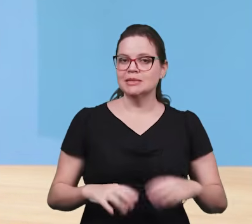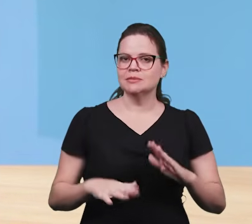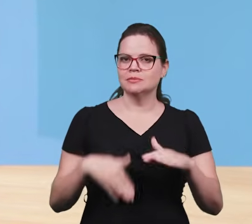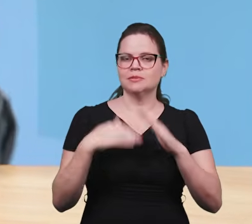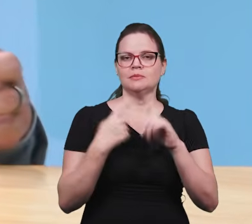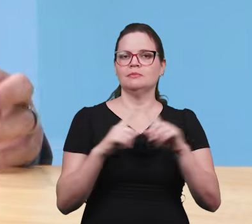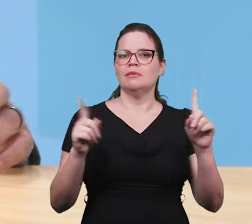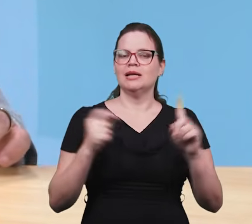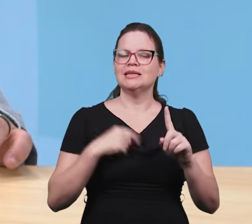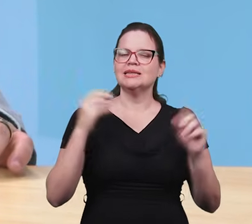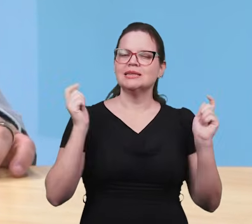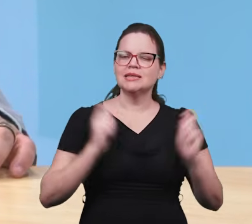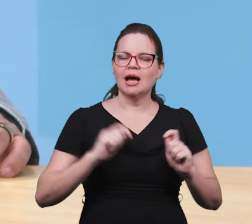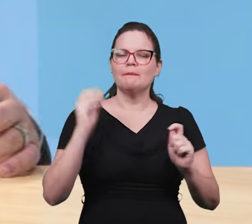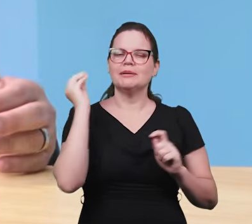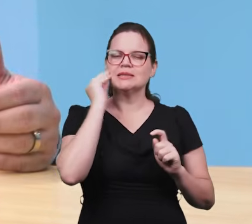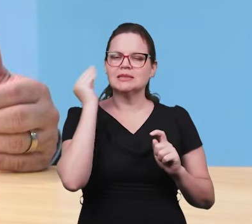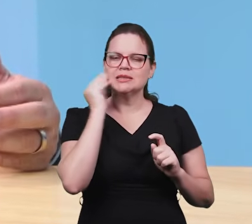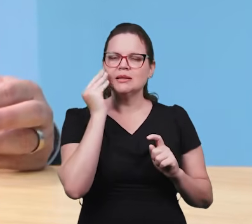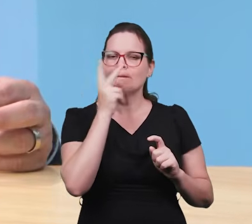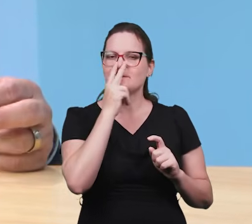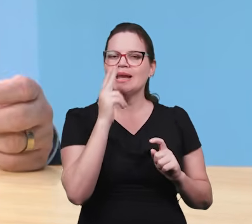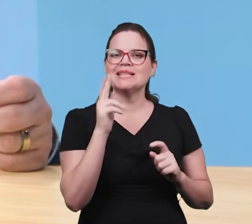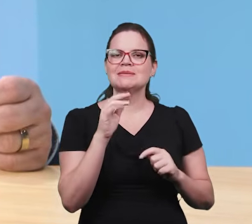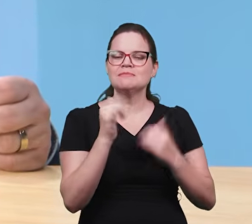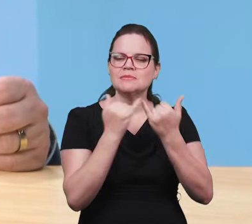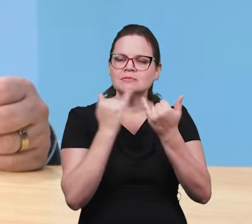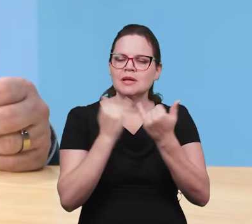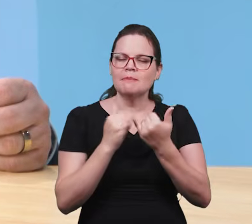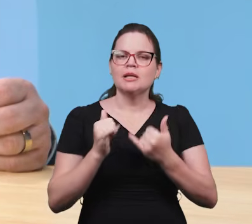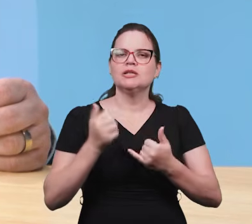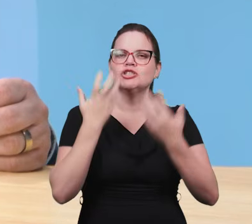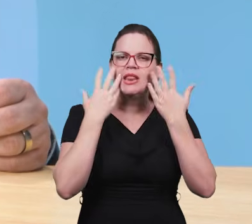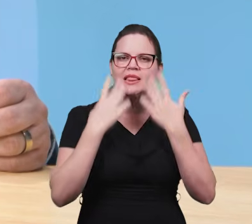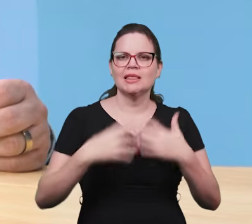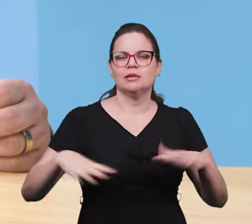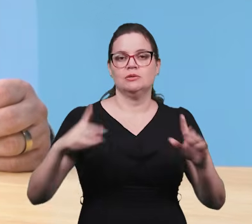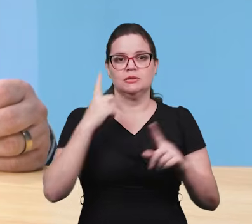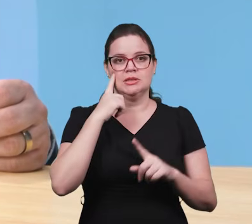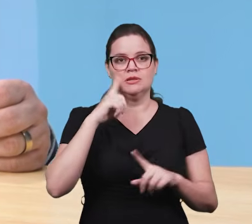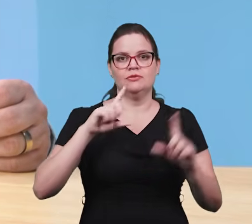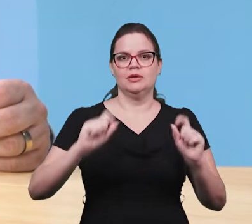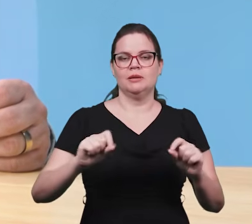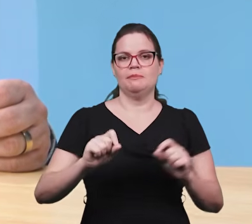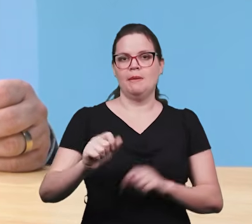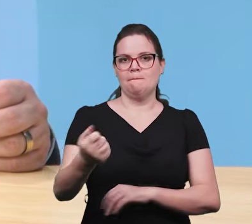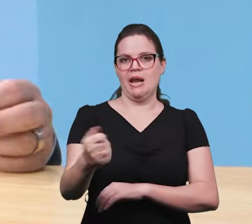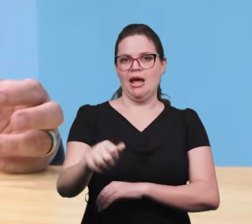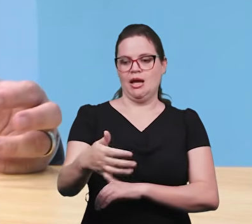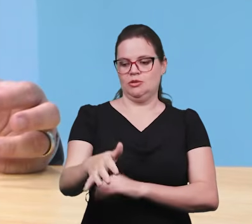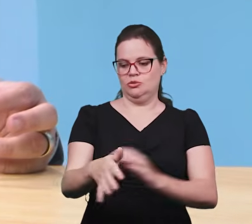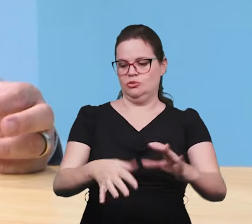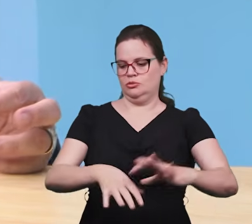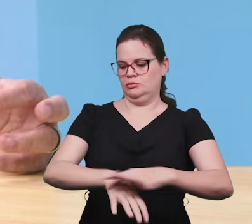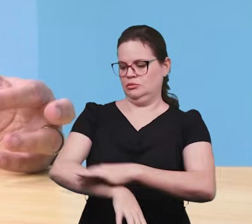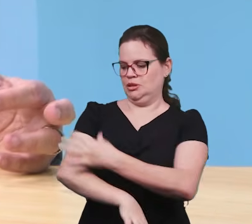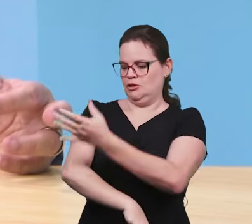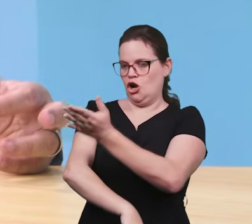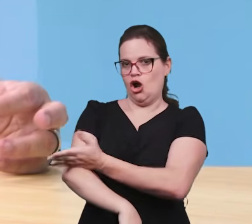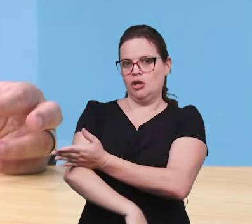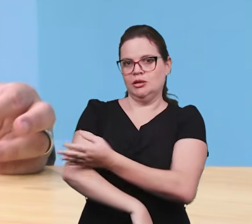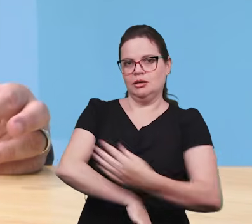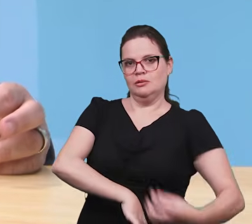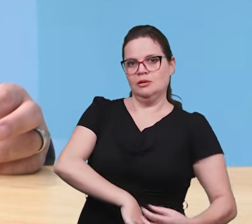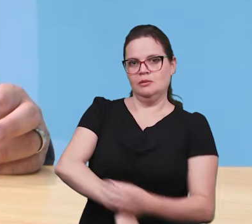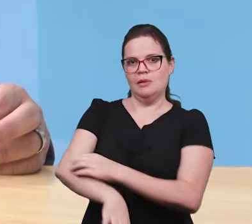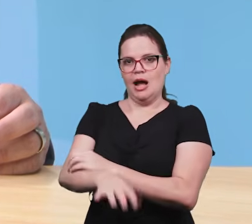mais naturalidade para essas próteses. A gente vai ver isso nos braços biônicos, né, quando a pessoa já consegue pegar um copo. O desafio era pegar um copo,